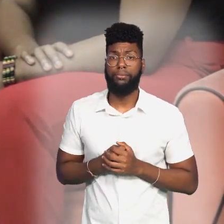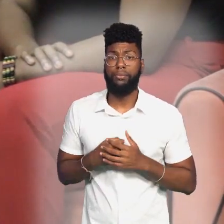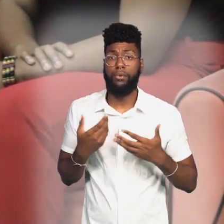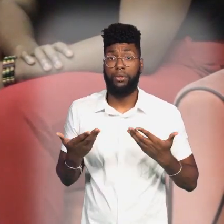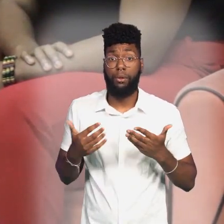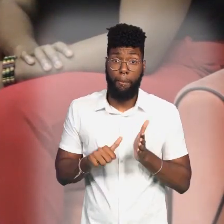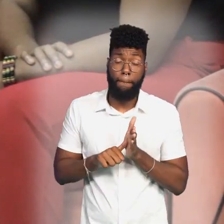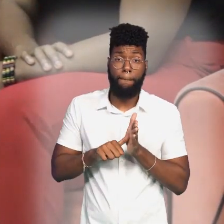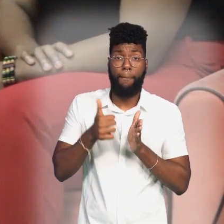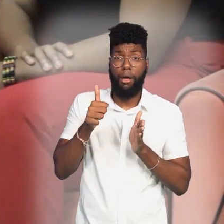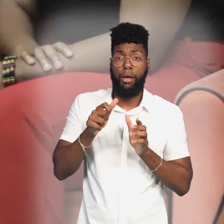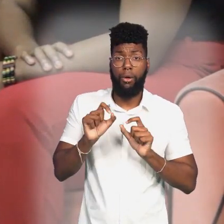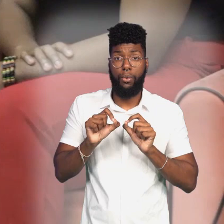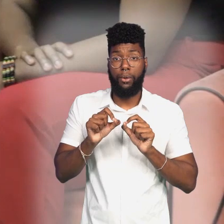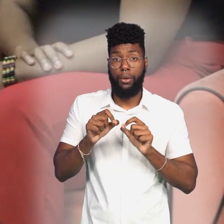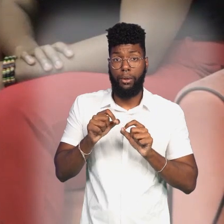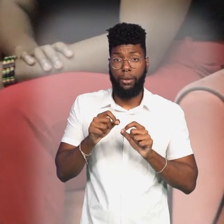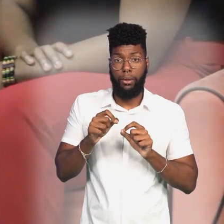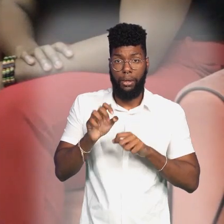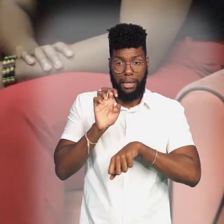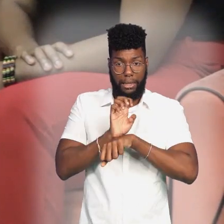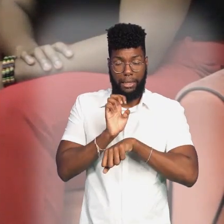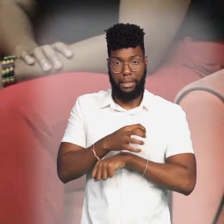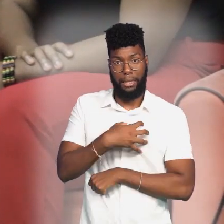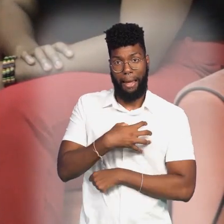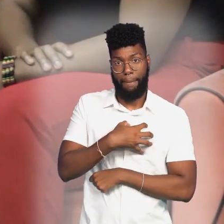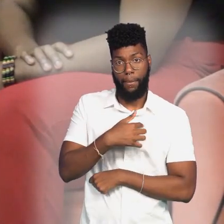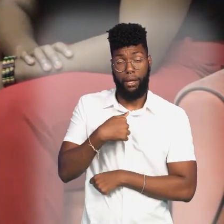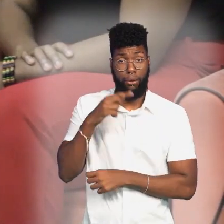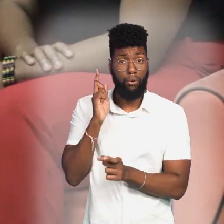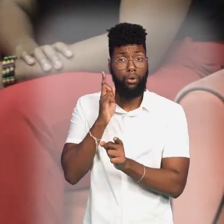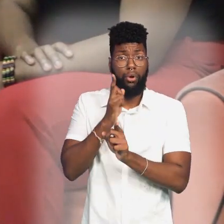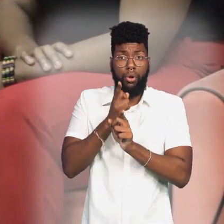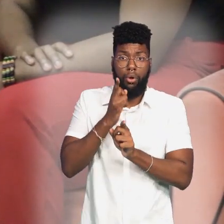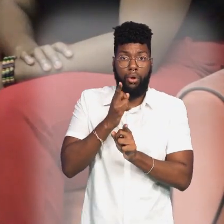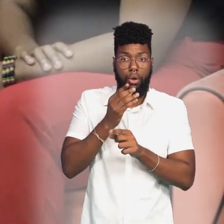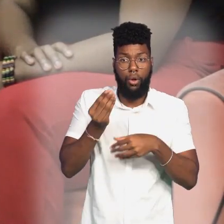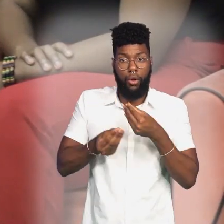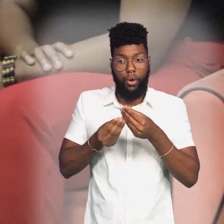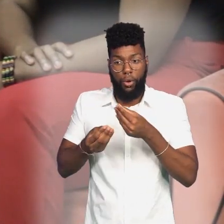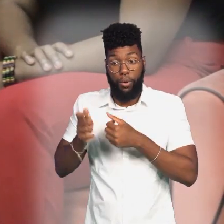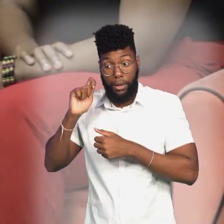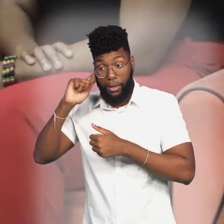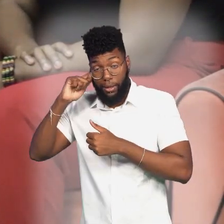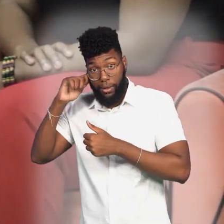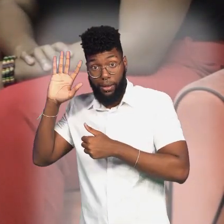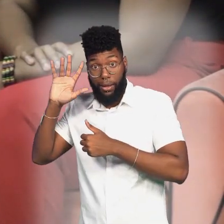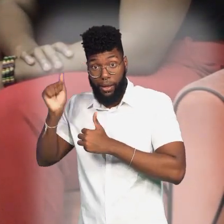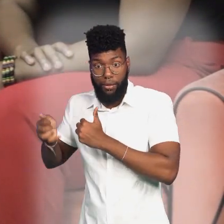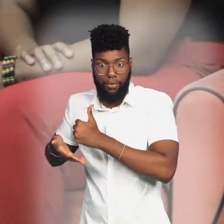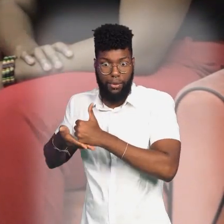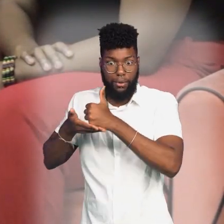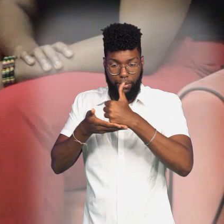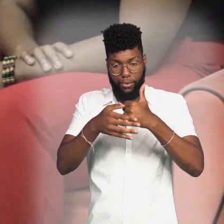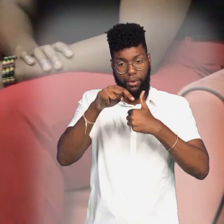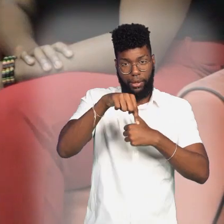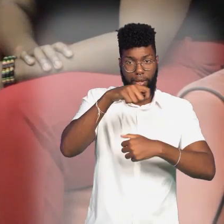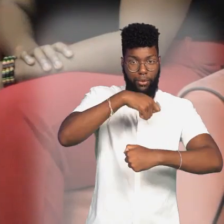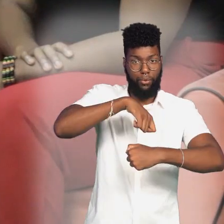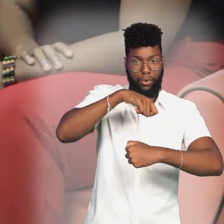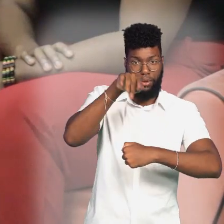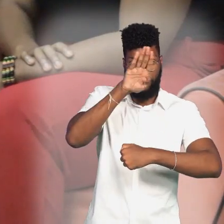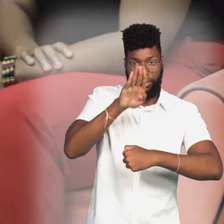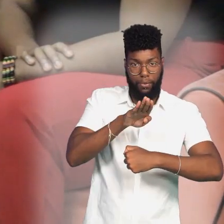Então, primeiro, aí na Bahia que eu descobri realmente a contribuição africana, que tanto me falavam. E